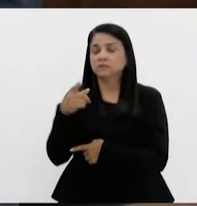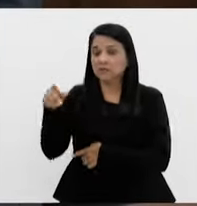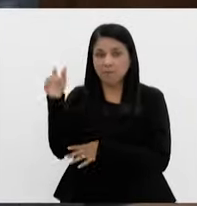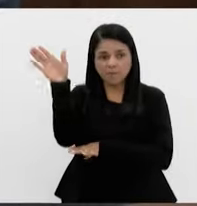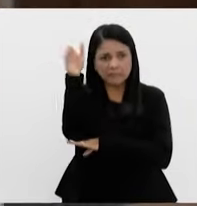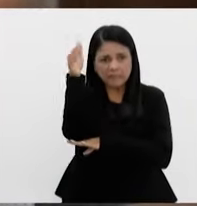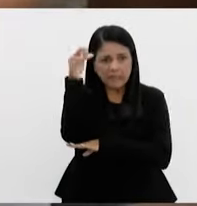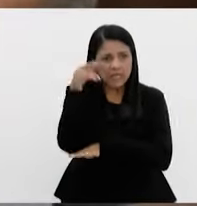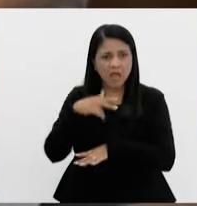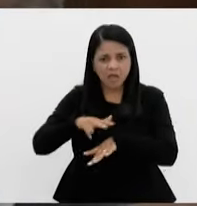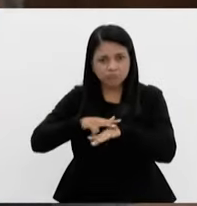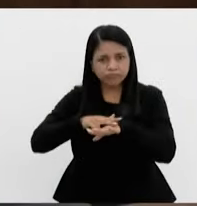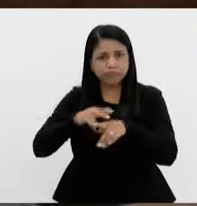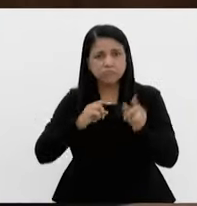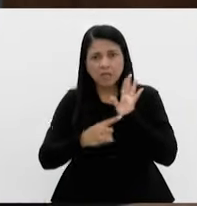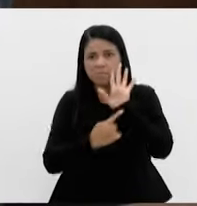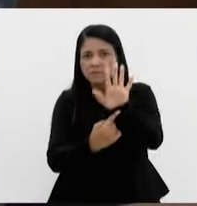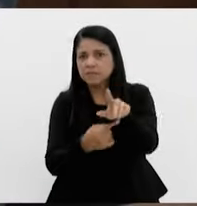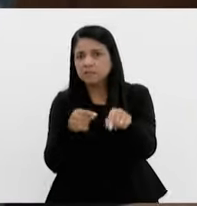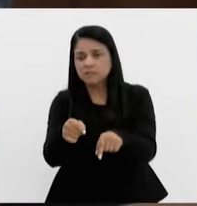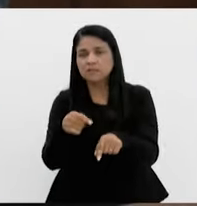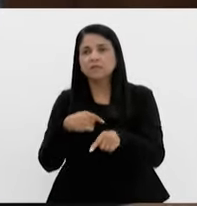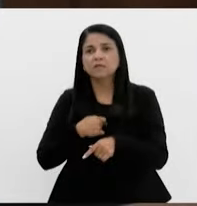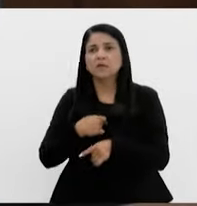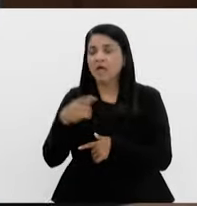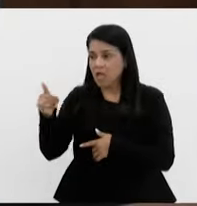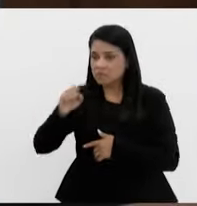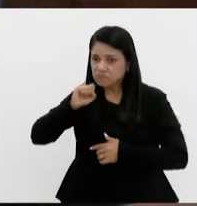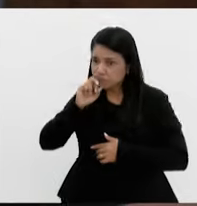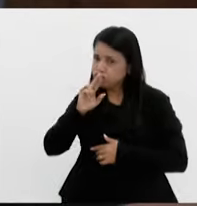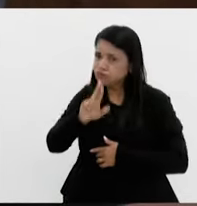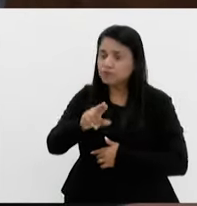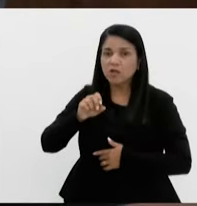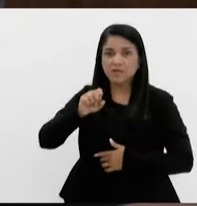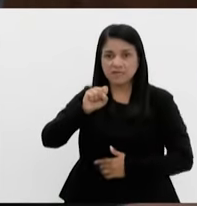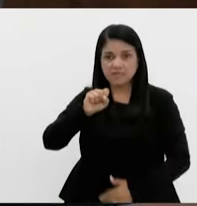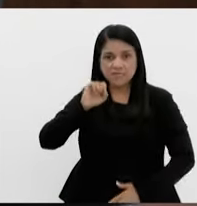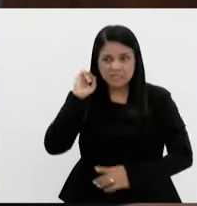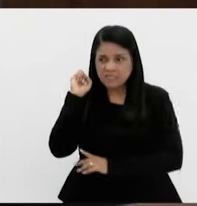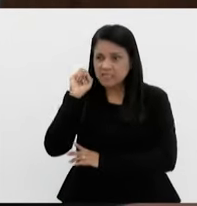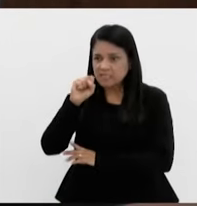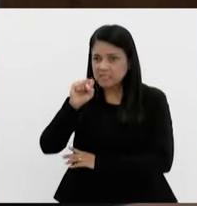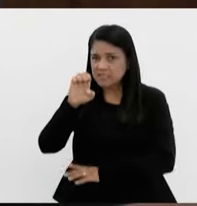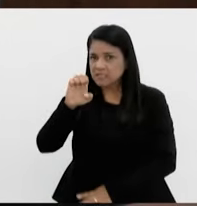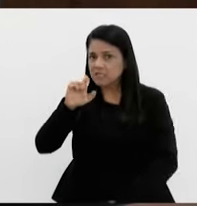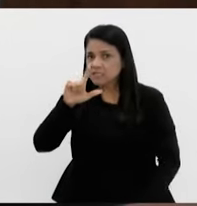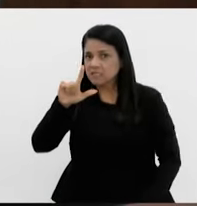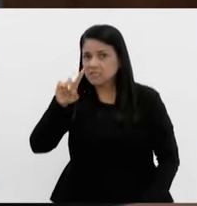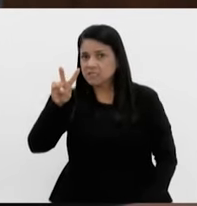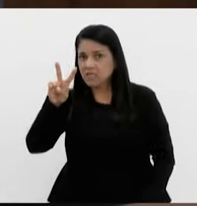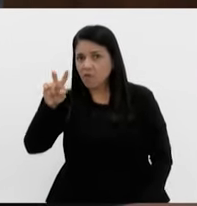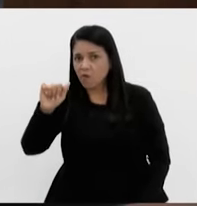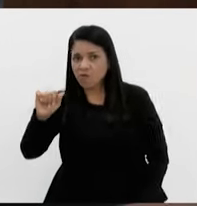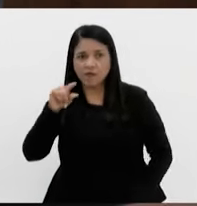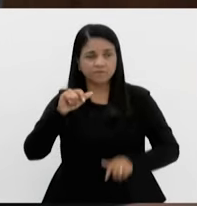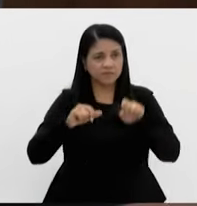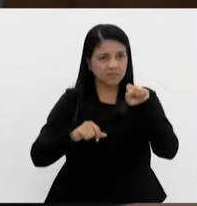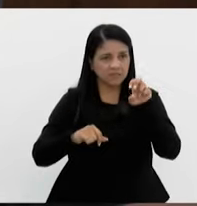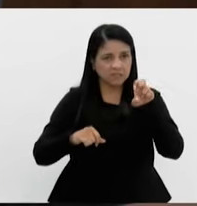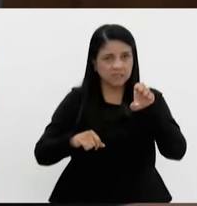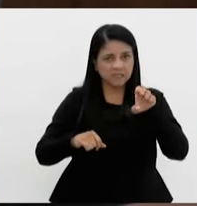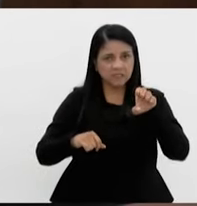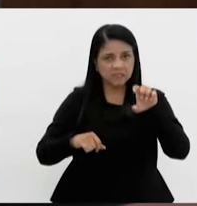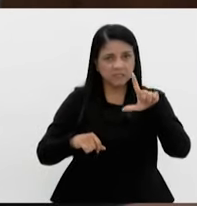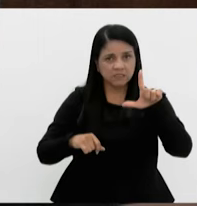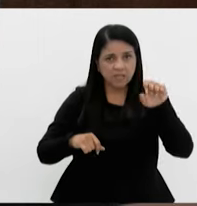selva iam para cima e a gente passava o cerol em cima de quem tava desmatando Terra indígena Parque Nacional